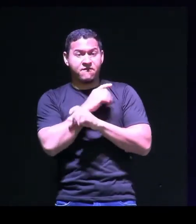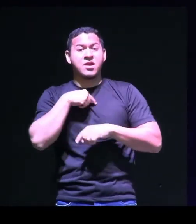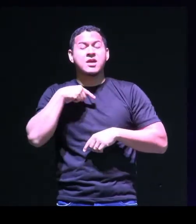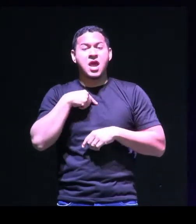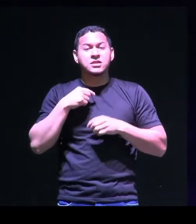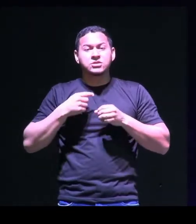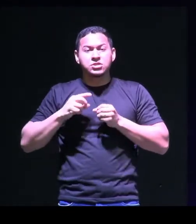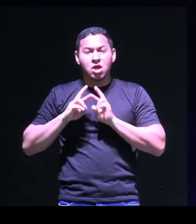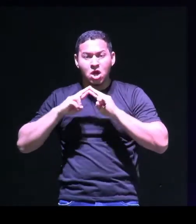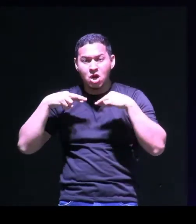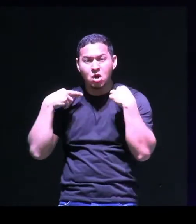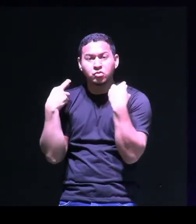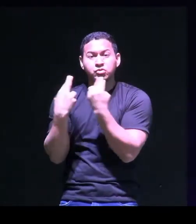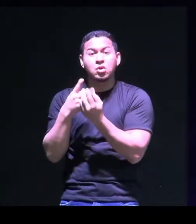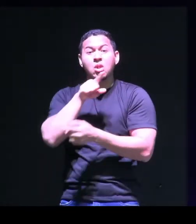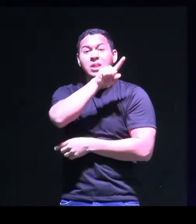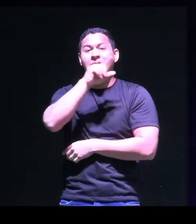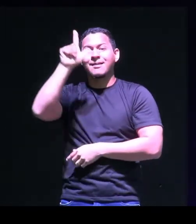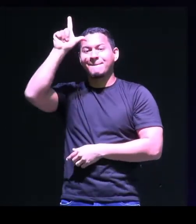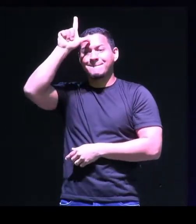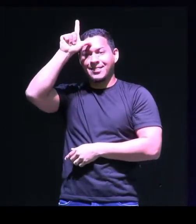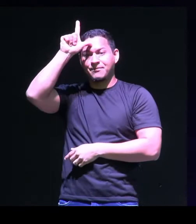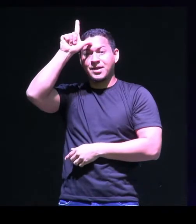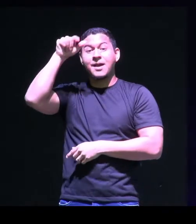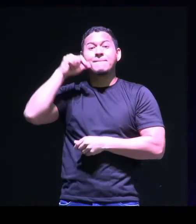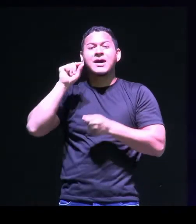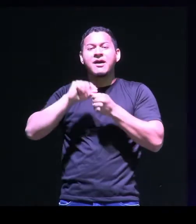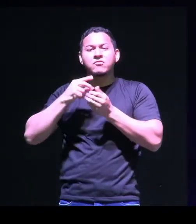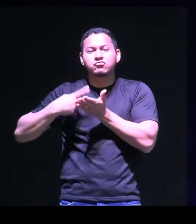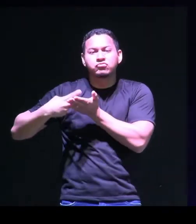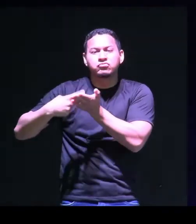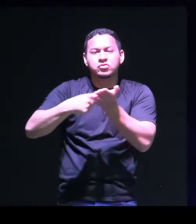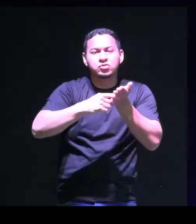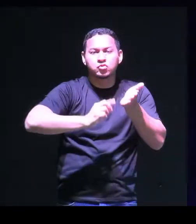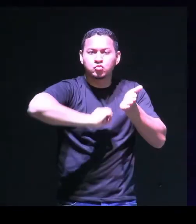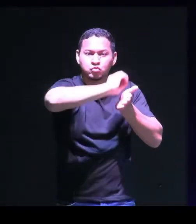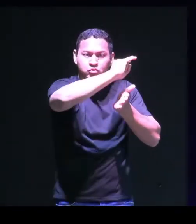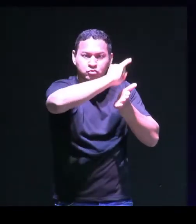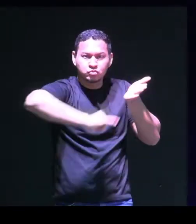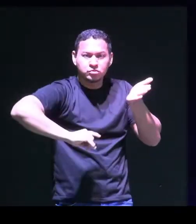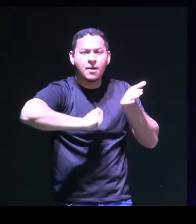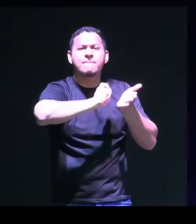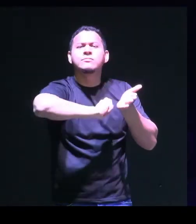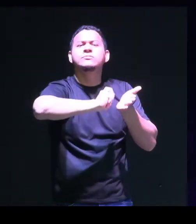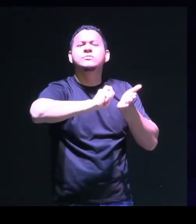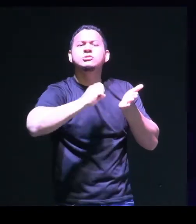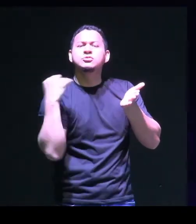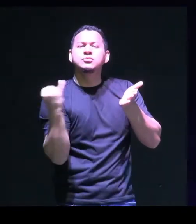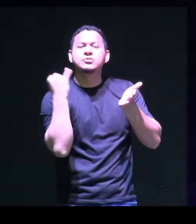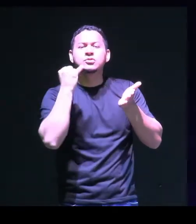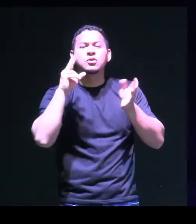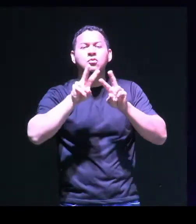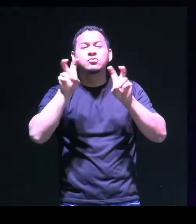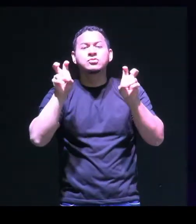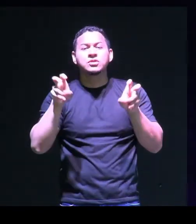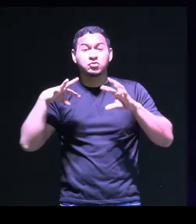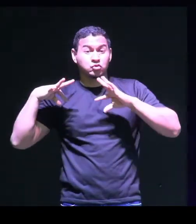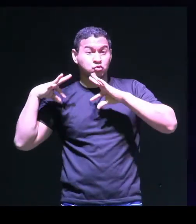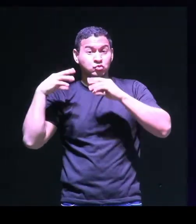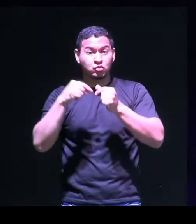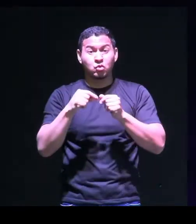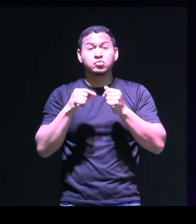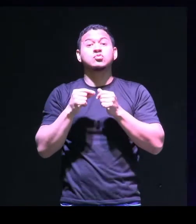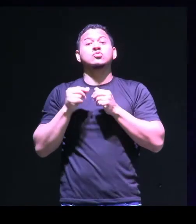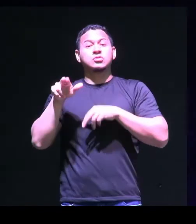na Alemanha e fizeram um tratado, assinaram um documento muito importante sobre o tema: somos todos